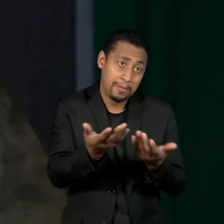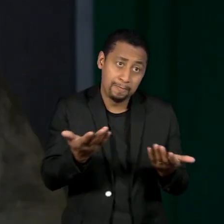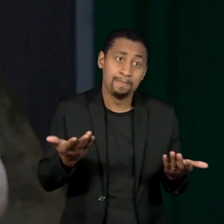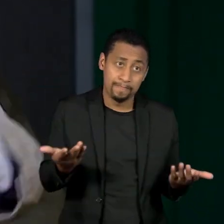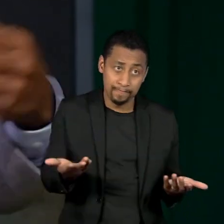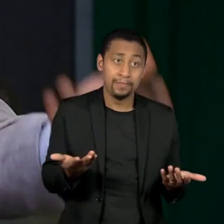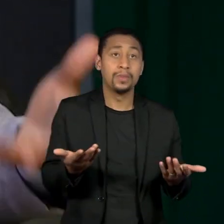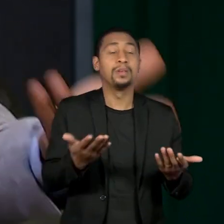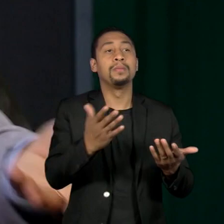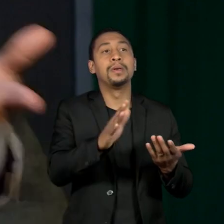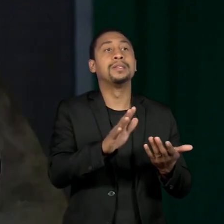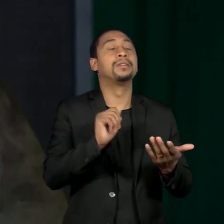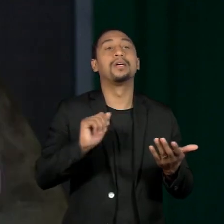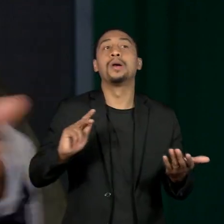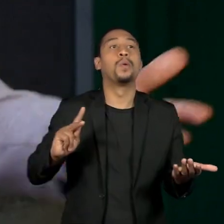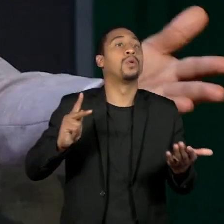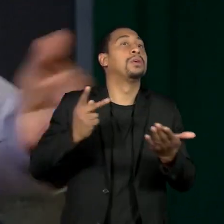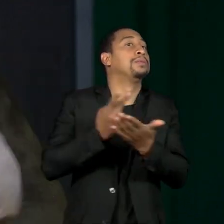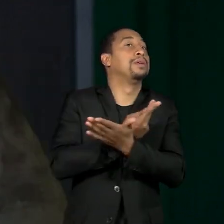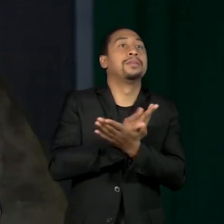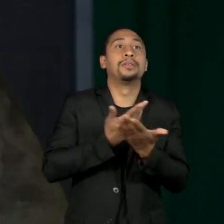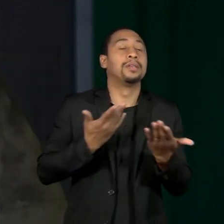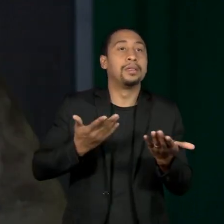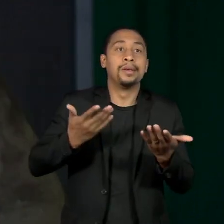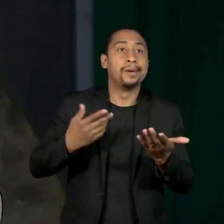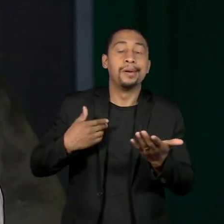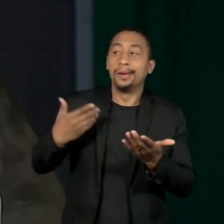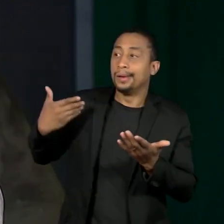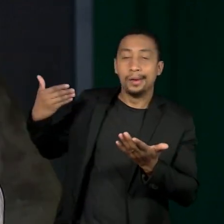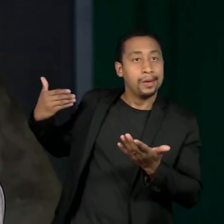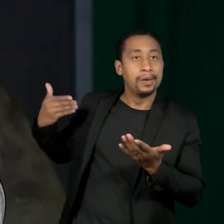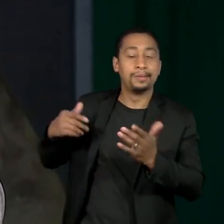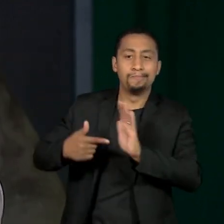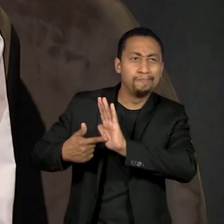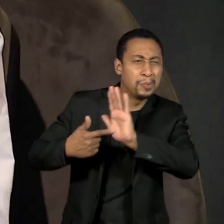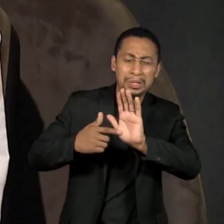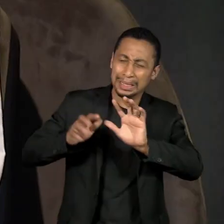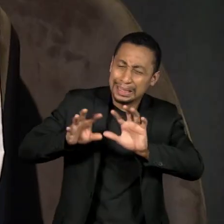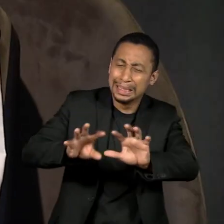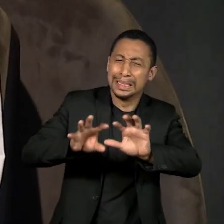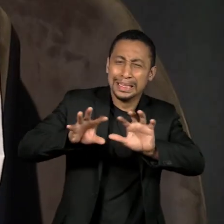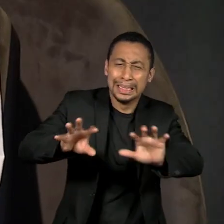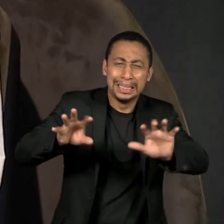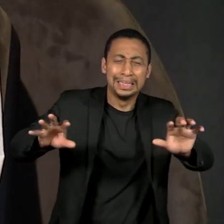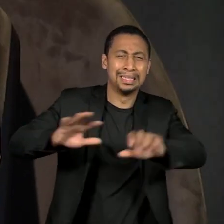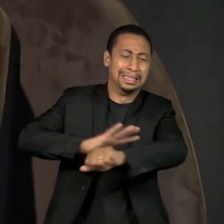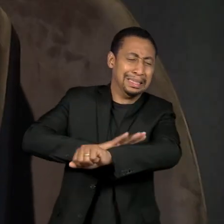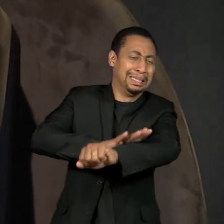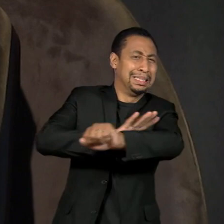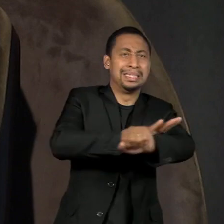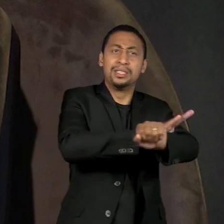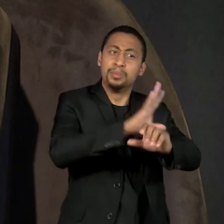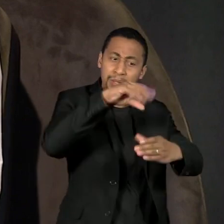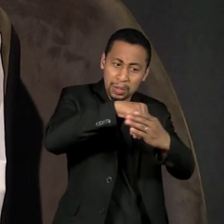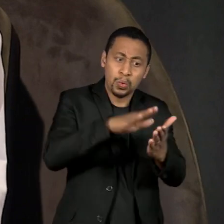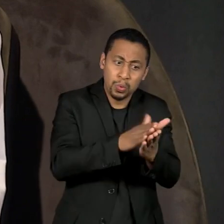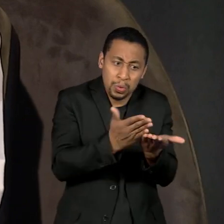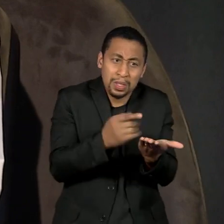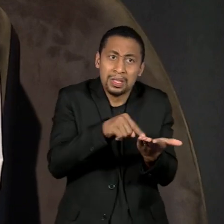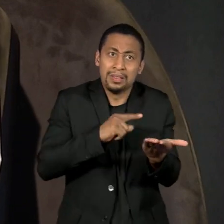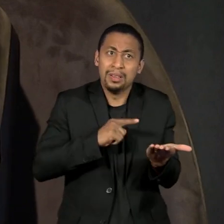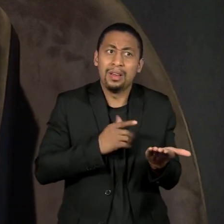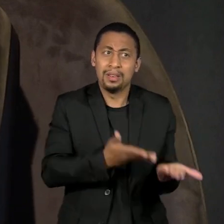porque está aí um dos grandes motivadores desse estado discriminatório que a gente fala. Né? E você repara que isso daí é